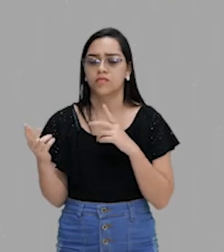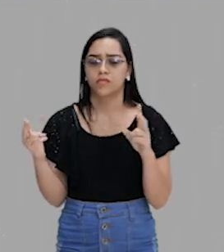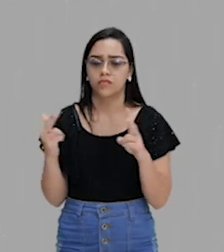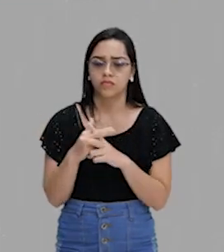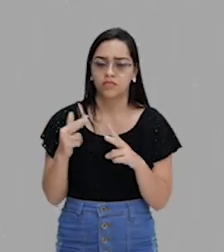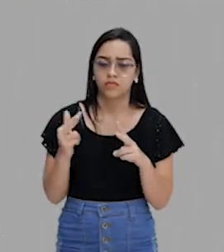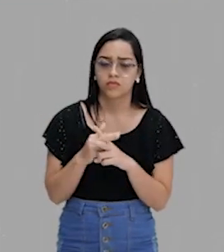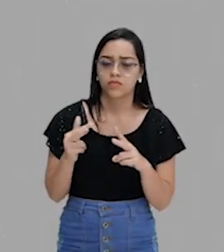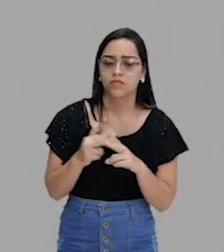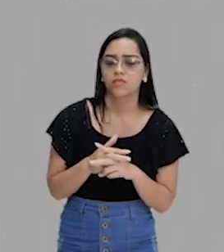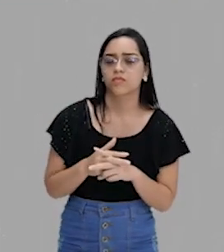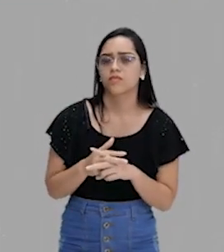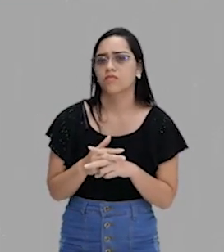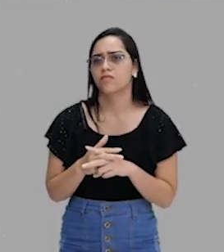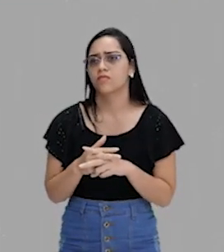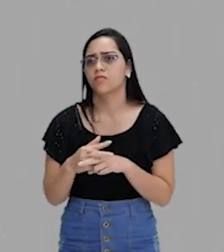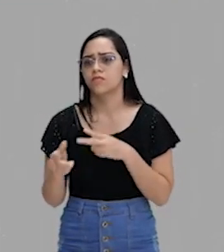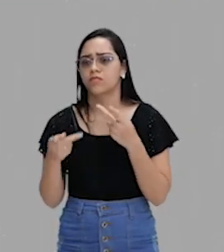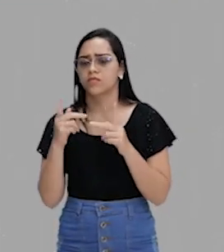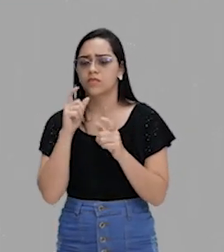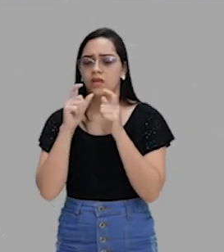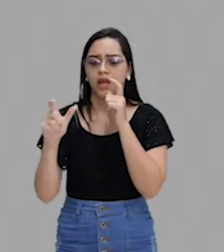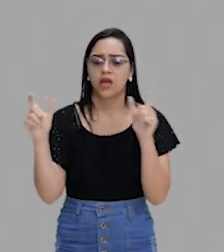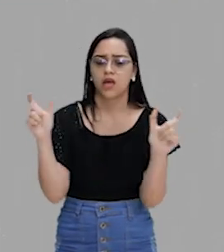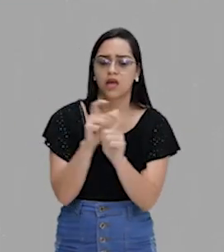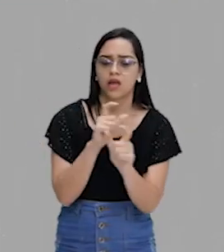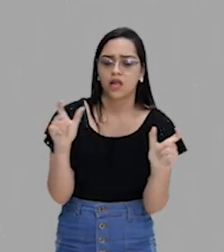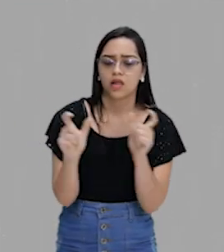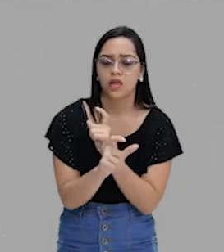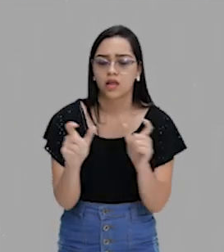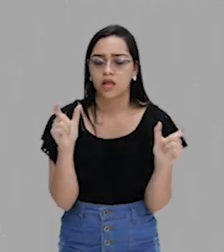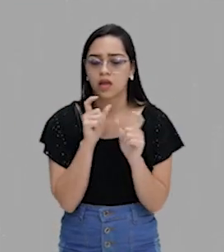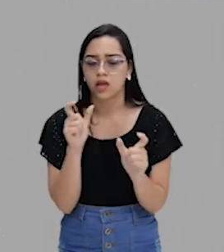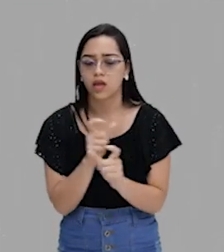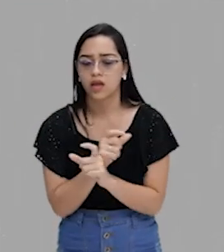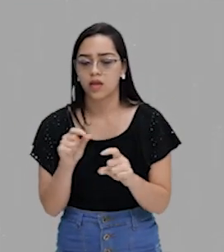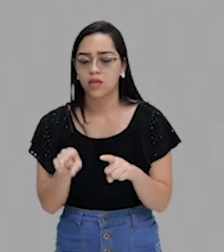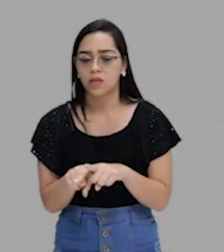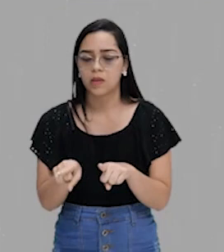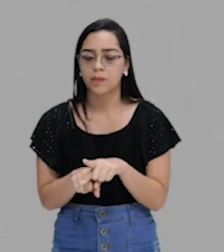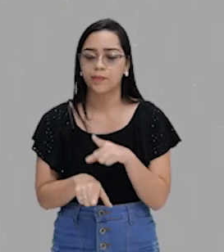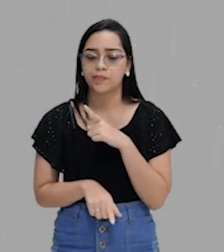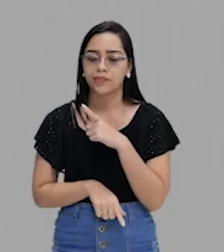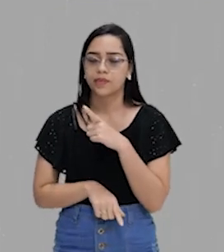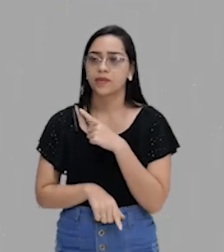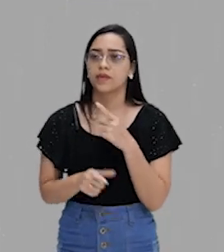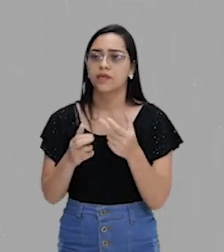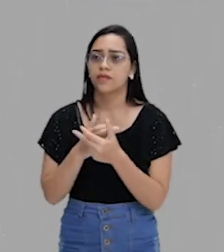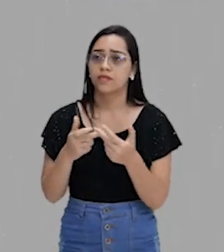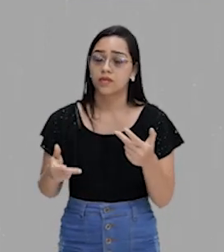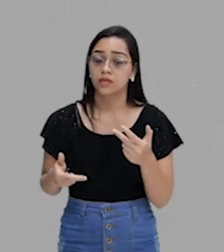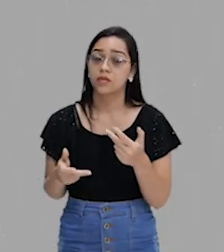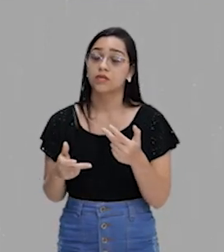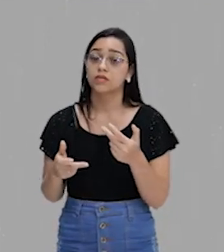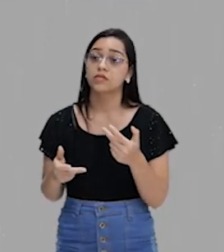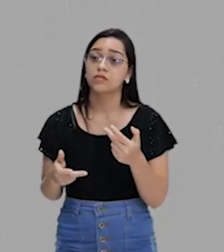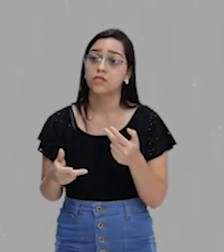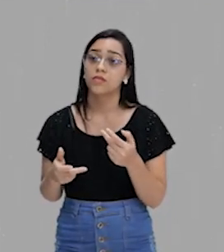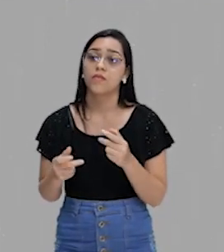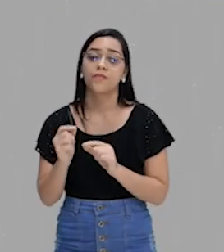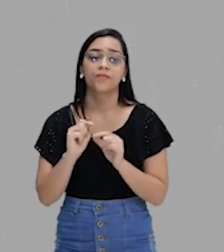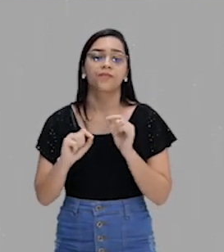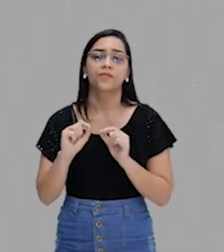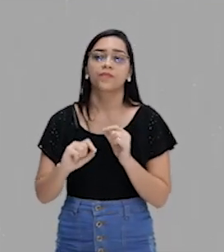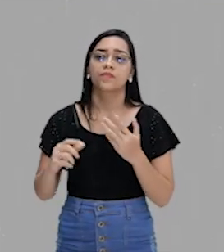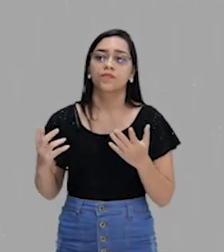degladiam verbalmente, escrevendo tweets, escrevendo publicações em suas páginas, acerca